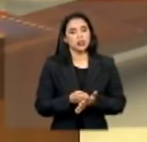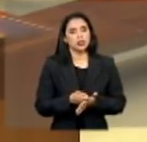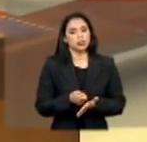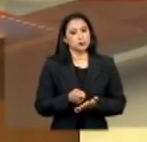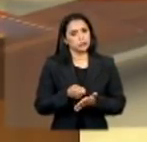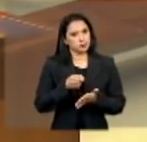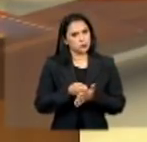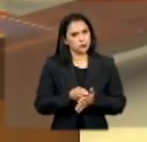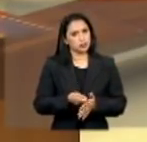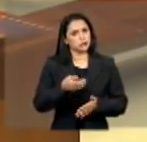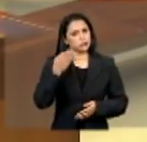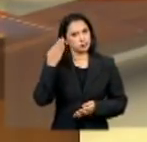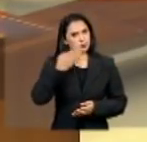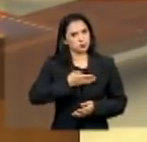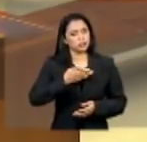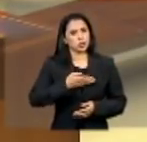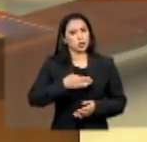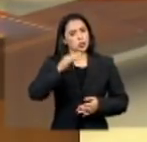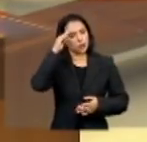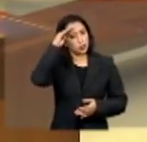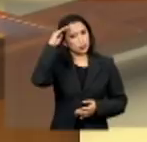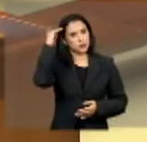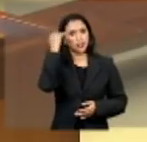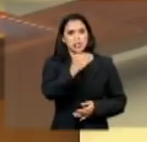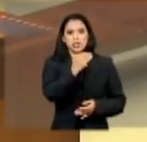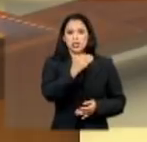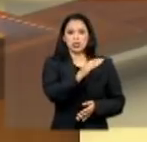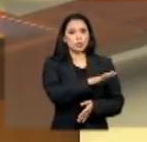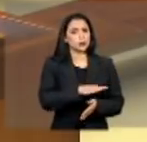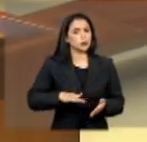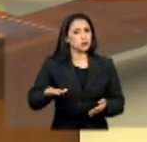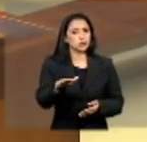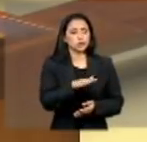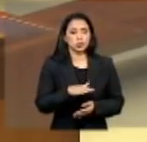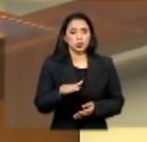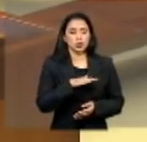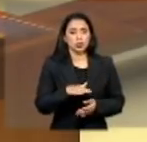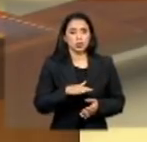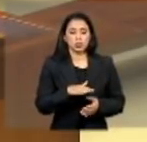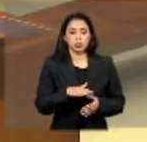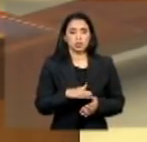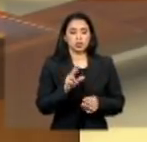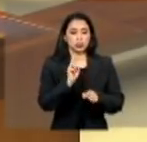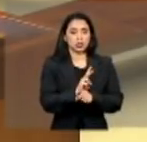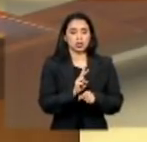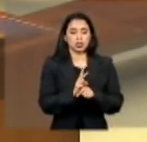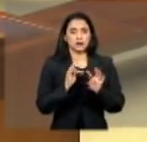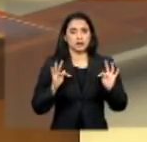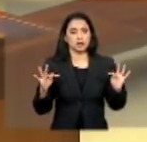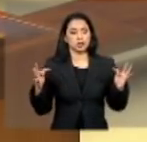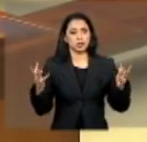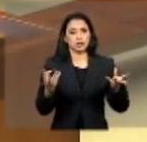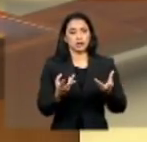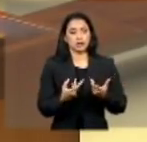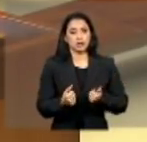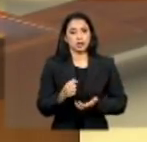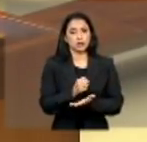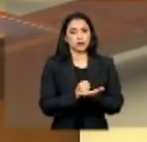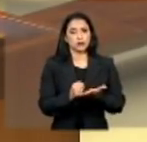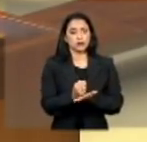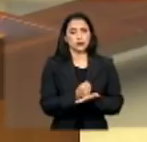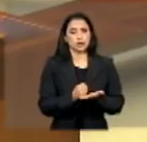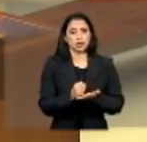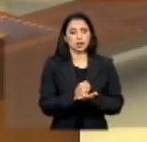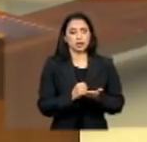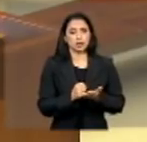deve ser obedecida por todos e aqui a ampla defesa um princípio a caracterizar o